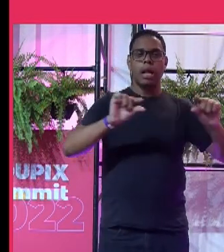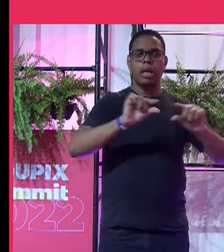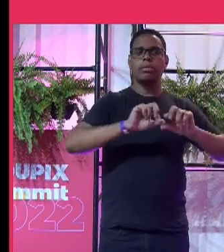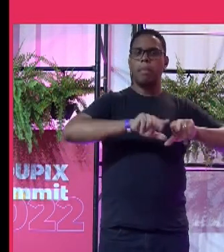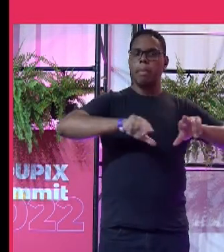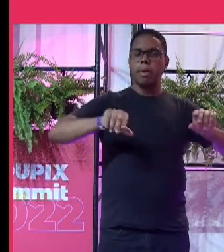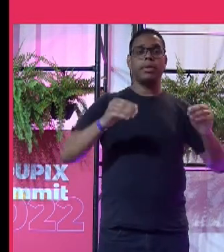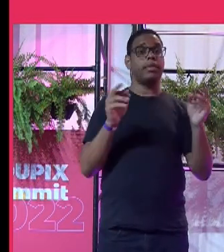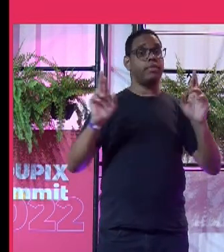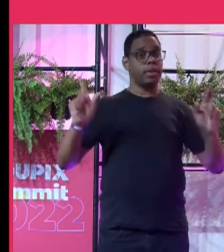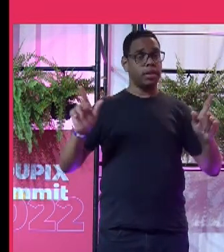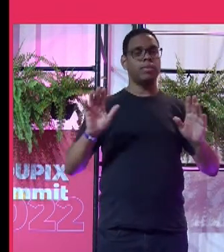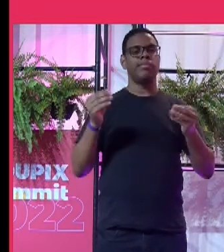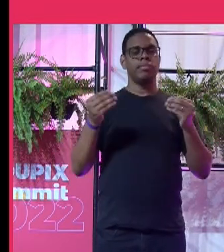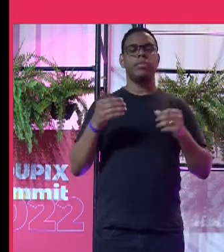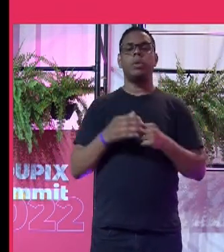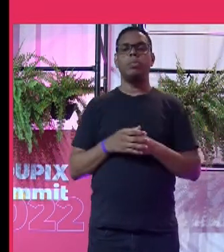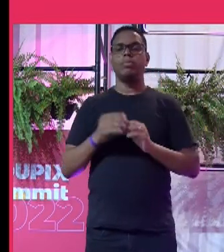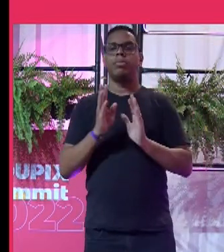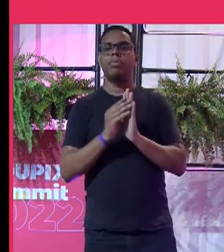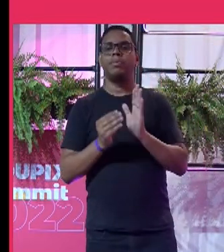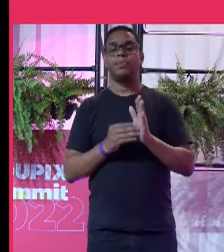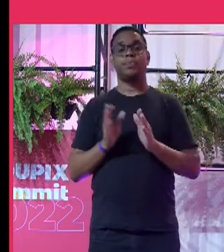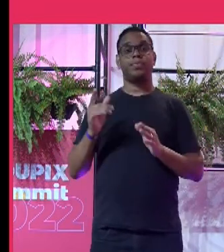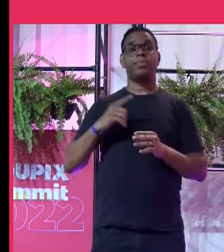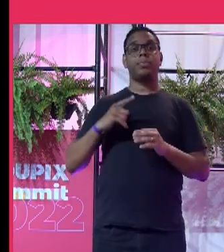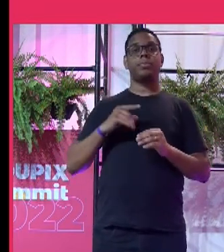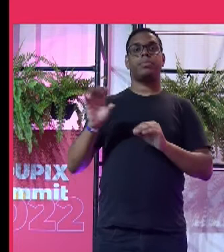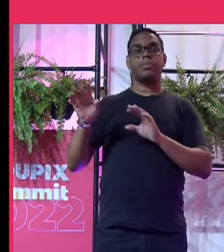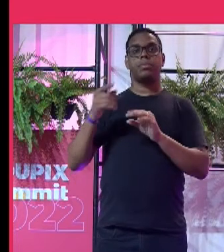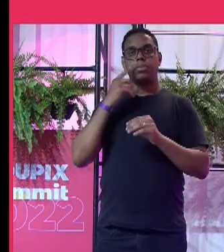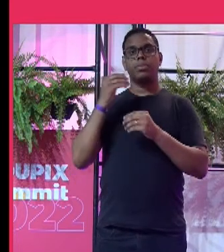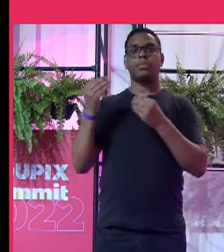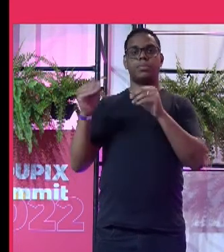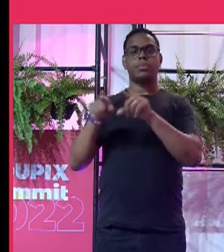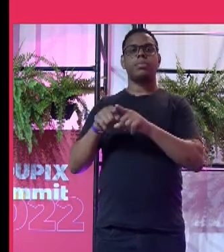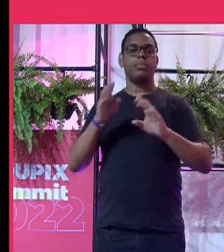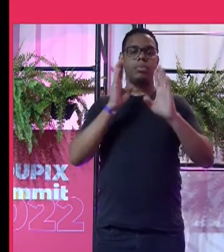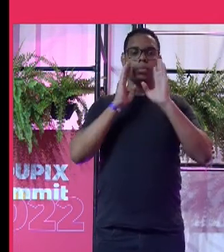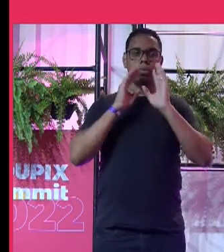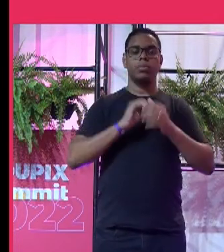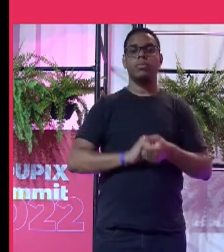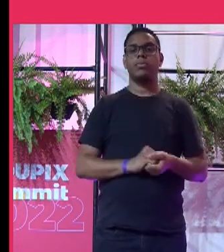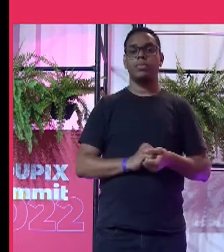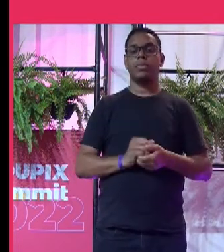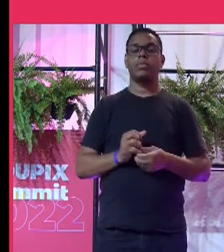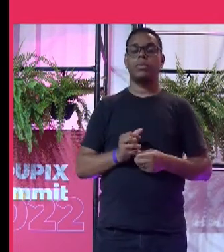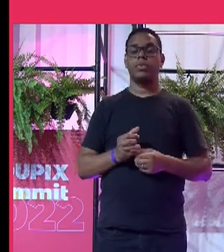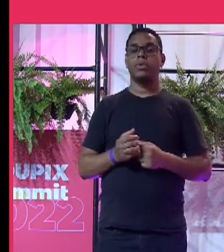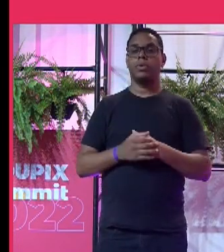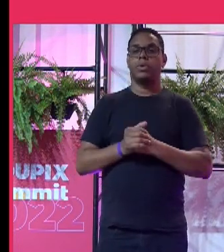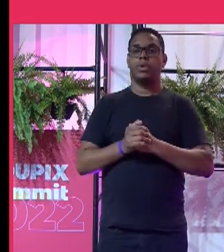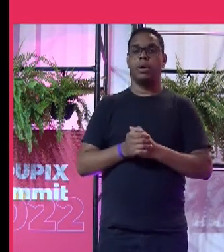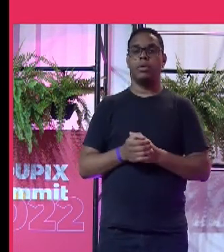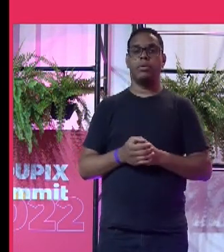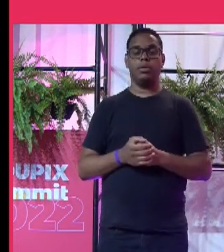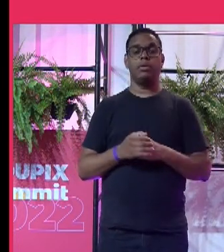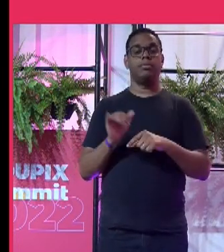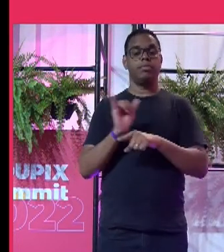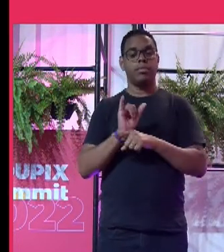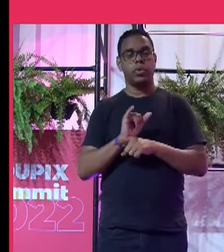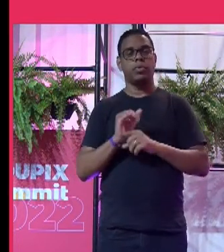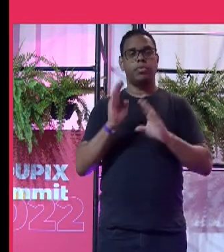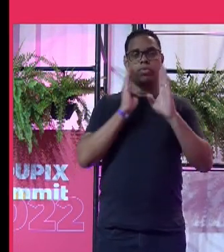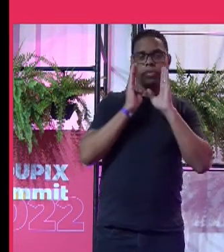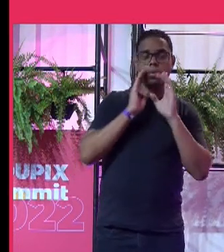etc. E como é que a gente faz esses conteúdos que já estão lá performar também no Facebook? Quando eu trouxe esse exemplo de YouTube e Facebook,